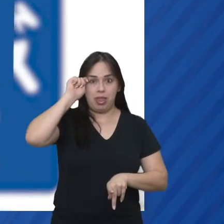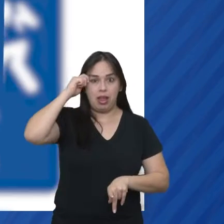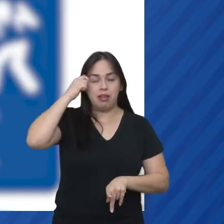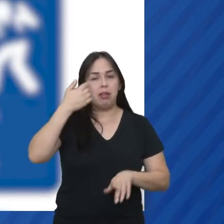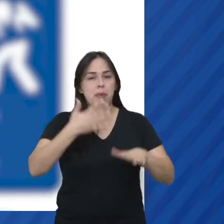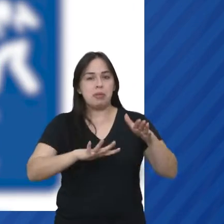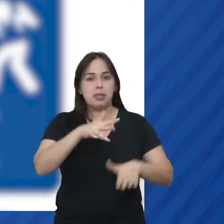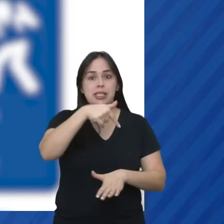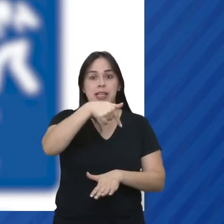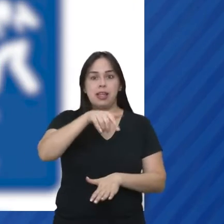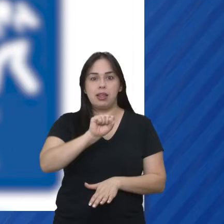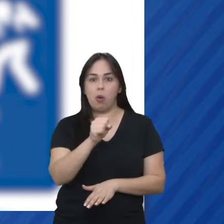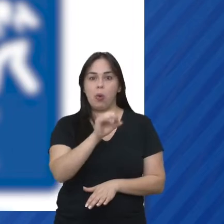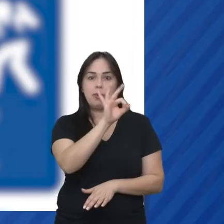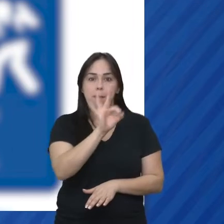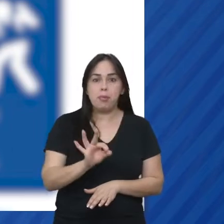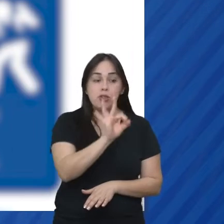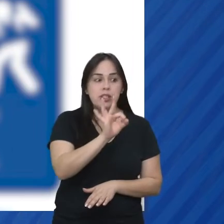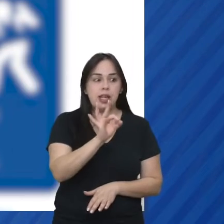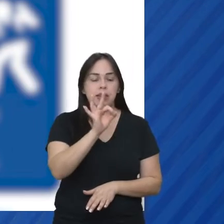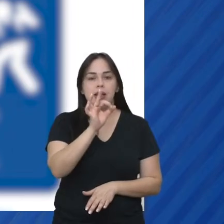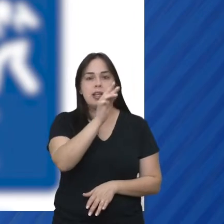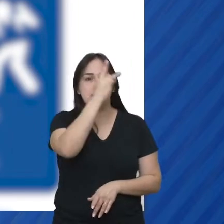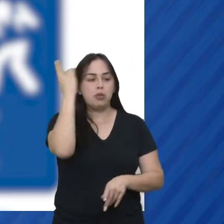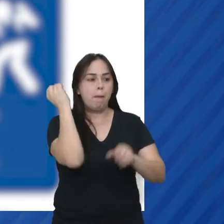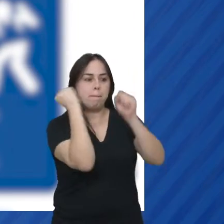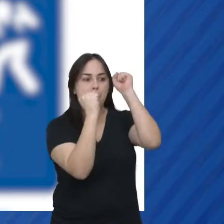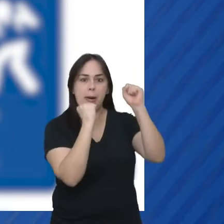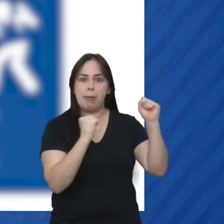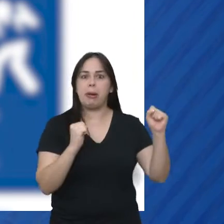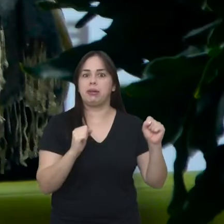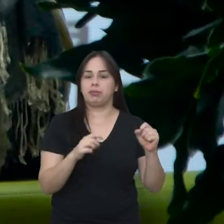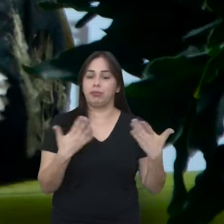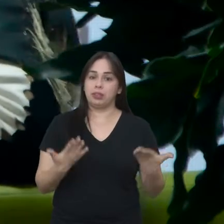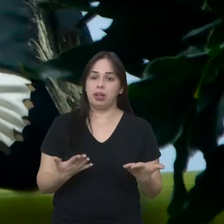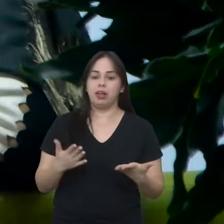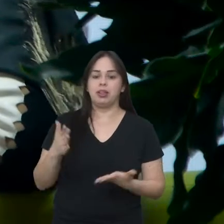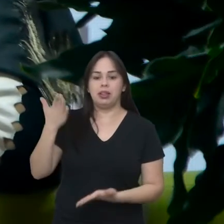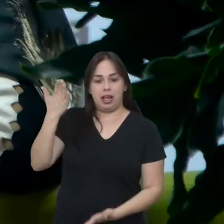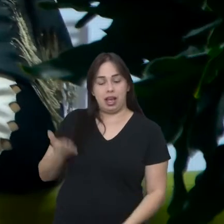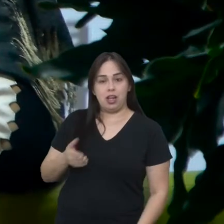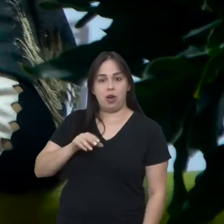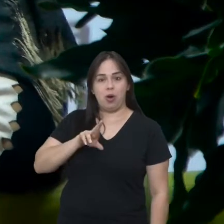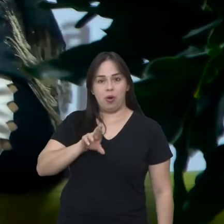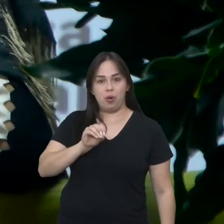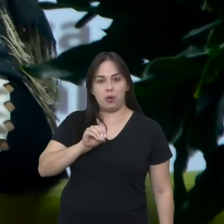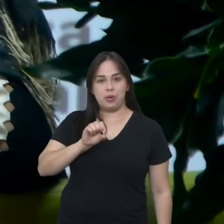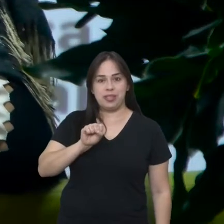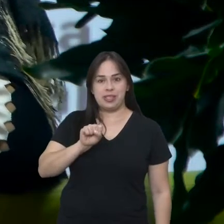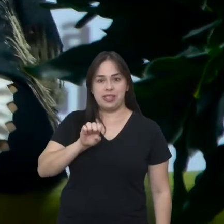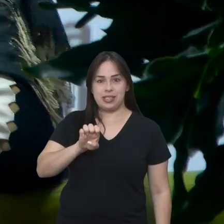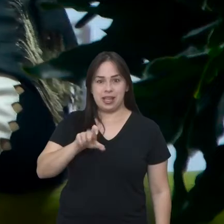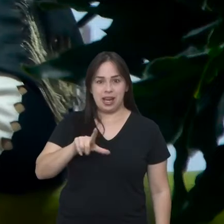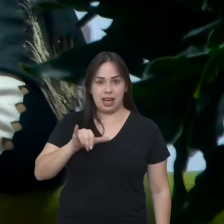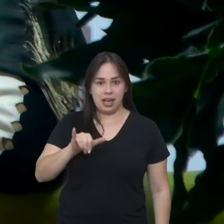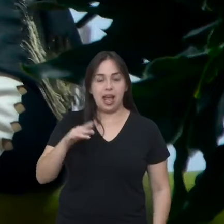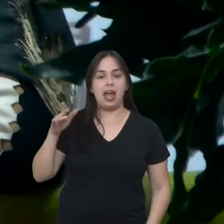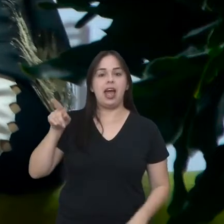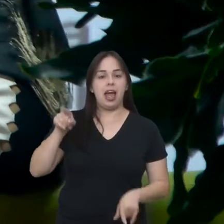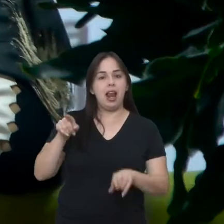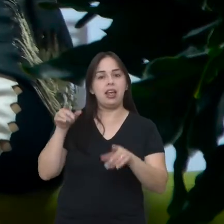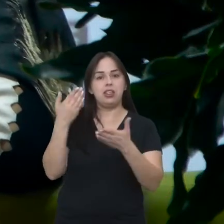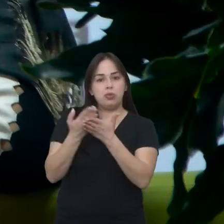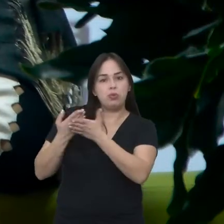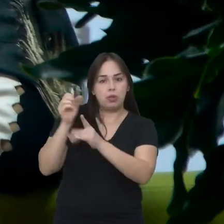é vítima de 78% das mortes violentas no Brasil. Para Roseli, que é socióloga, consultora em